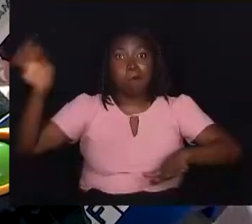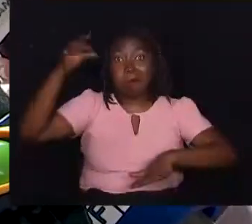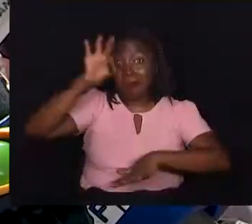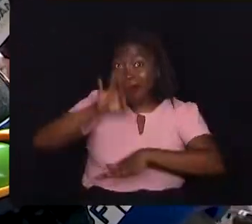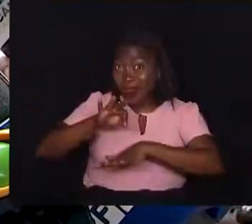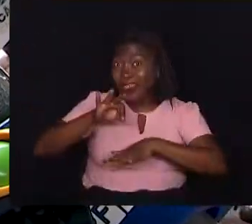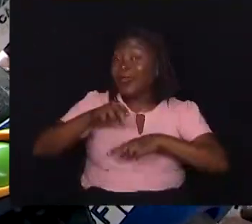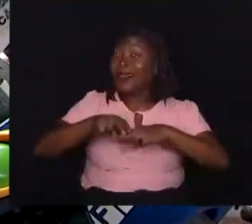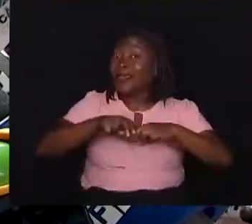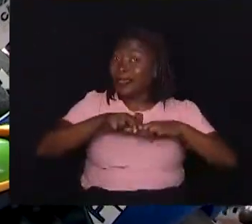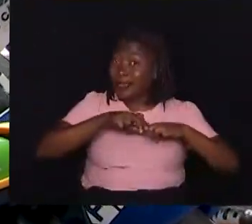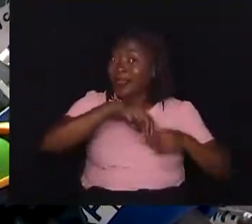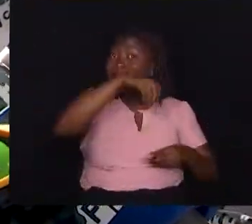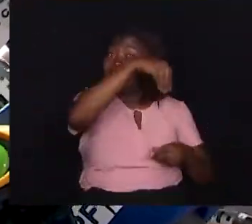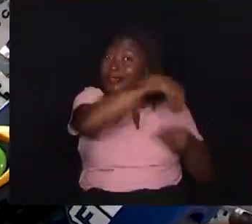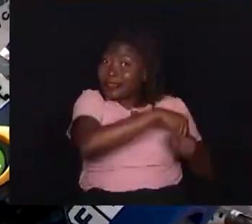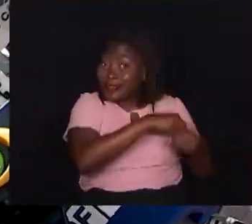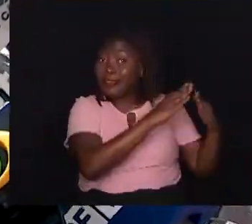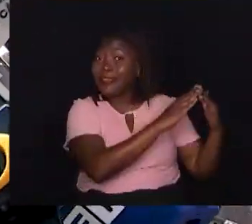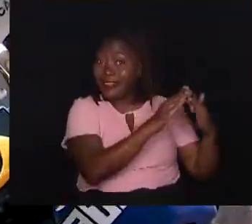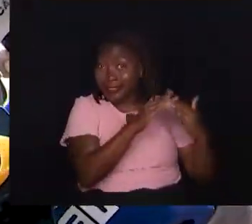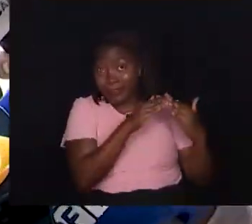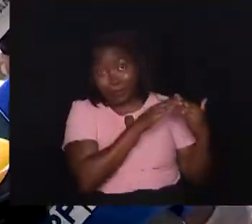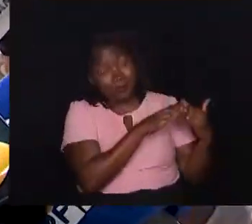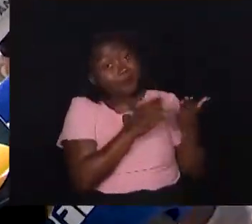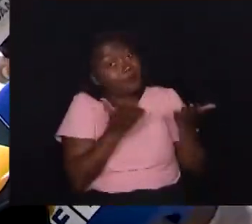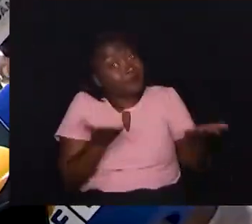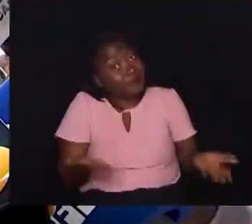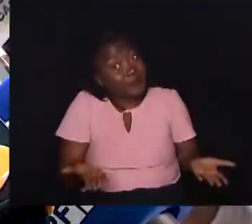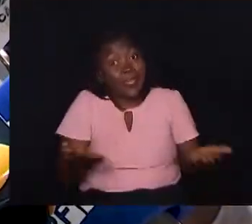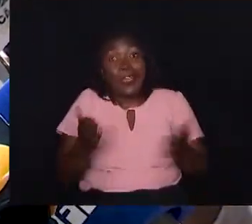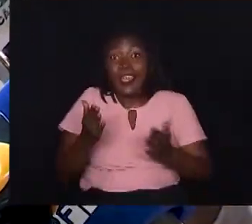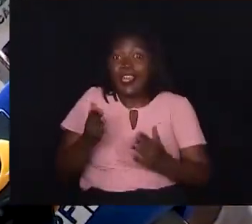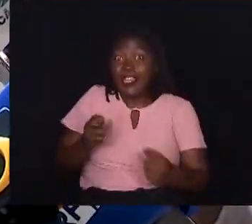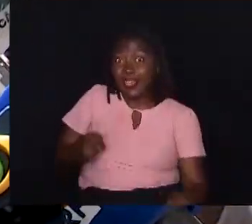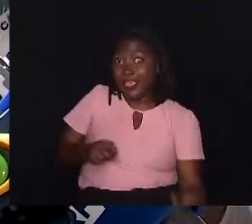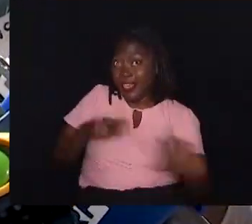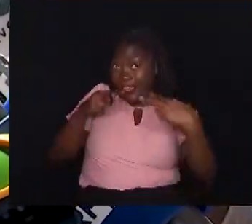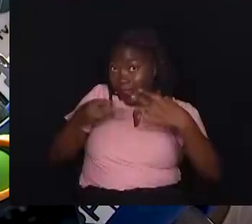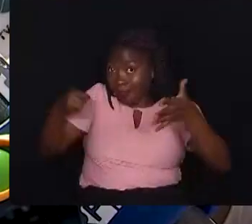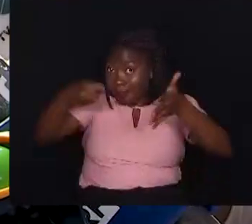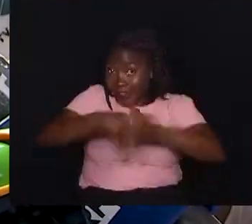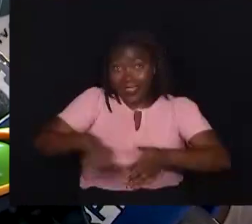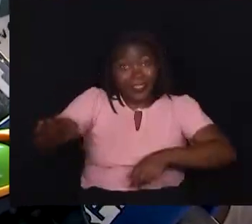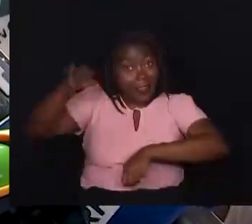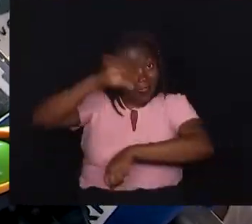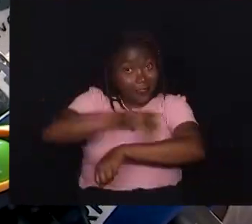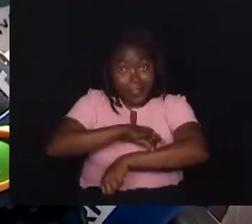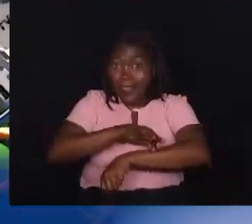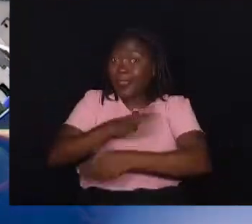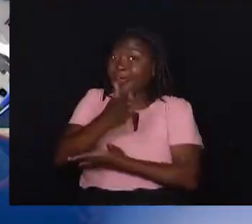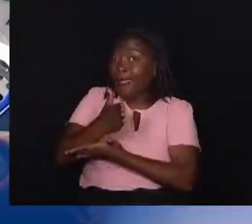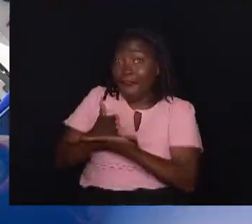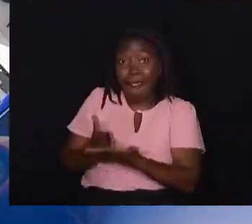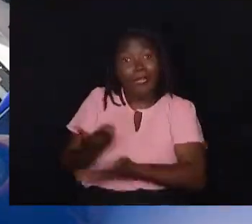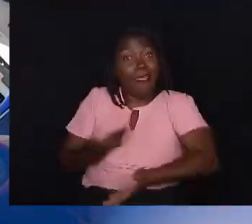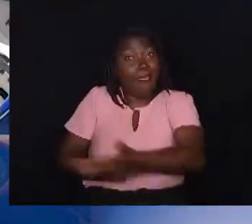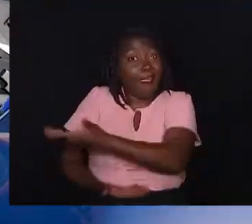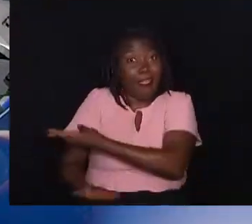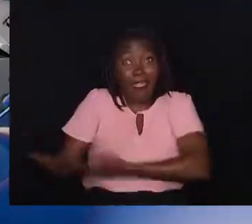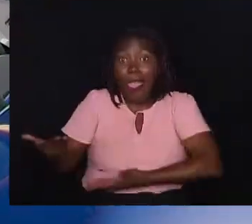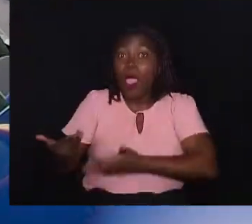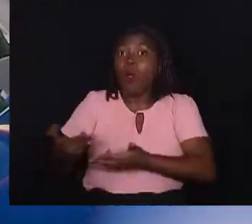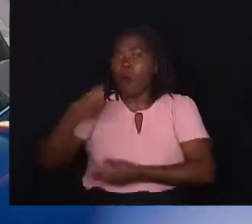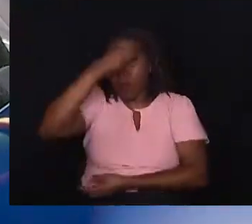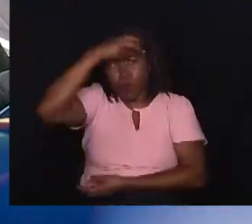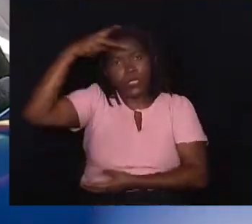proliferação dos mosquitos da dengue acontecem dentro das residências. Então, enfrentar a dengue é uma ação compartilhada. O